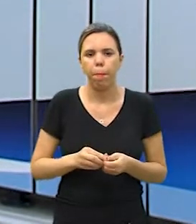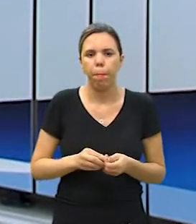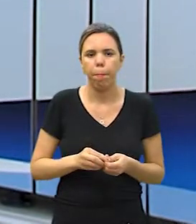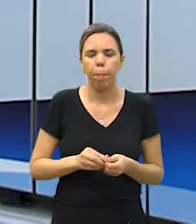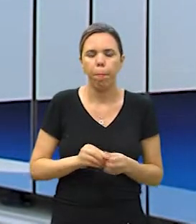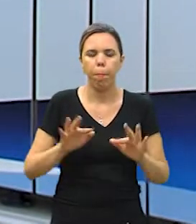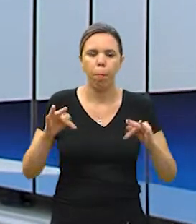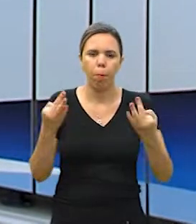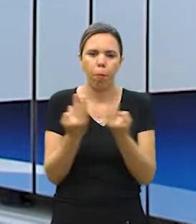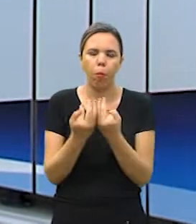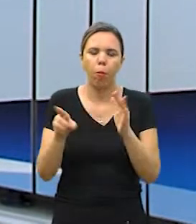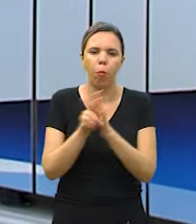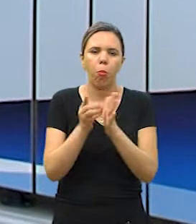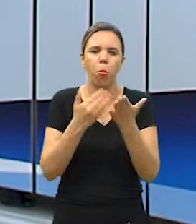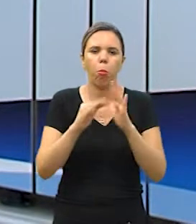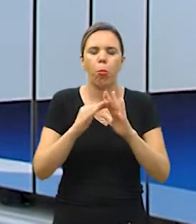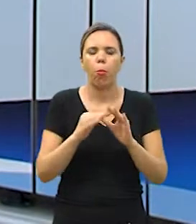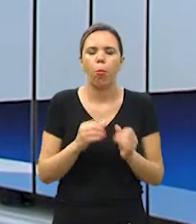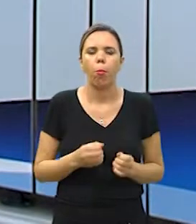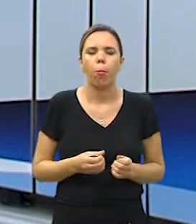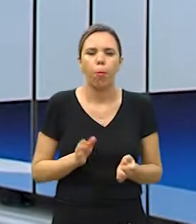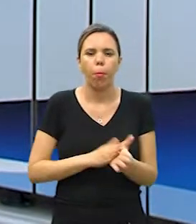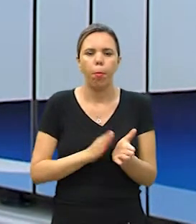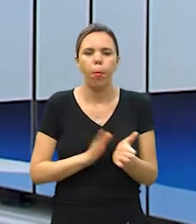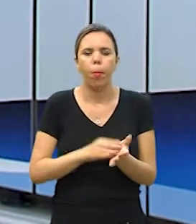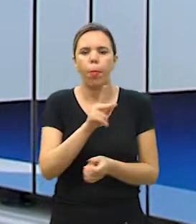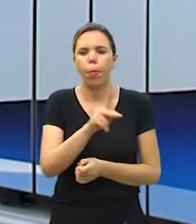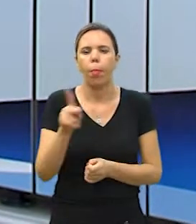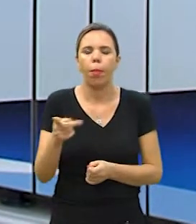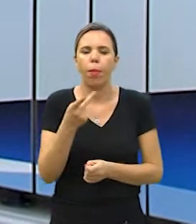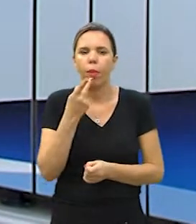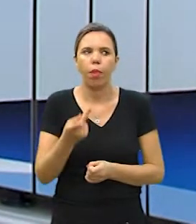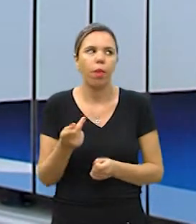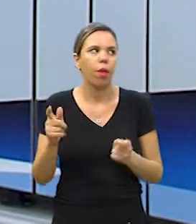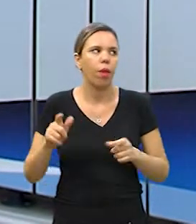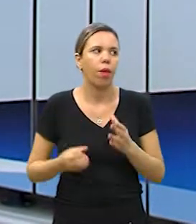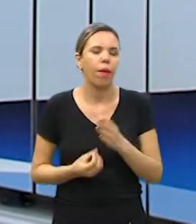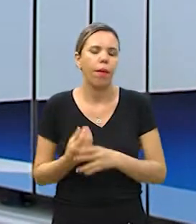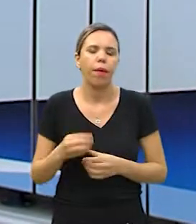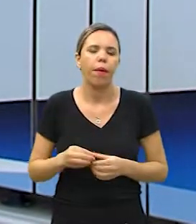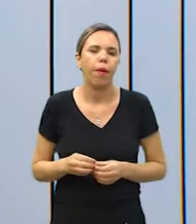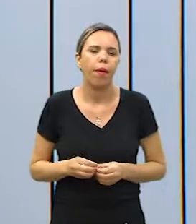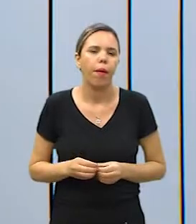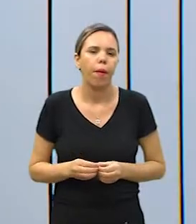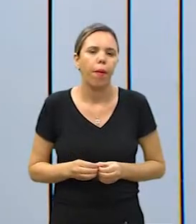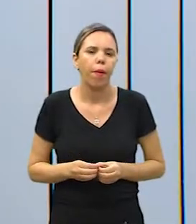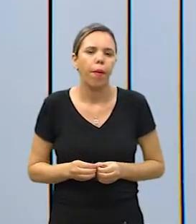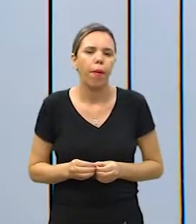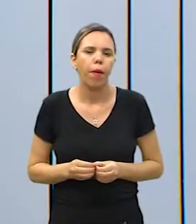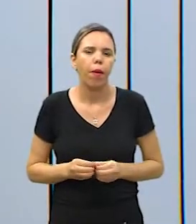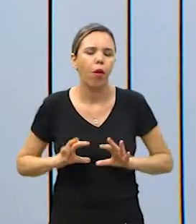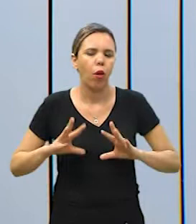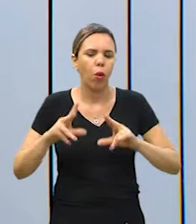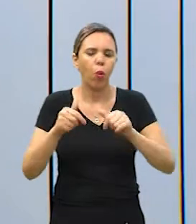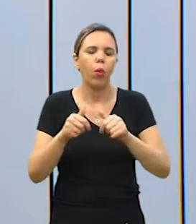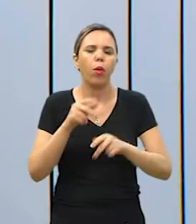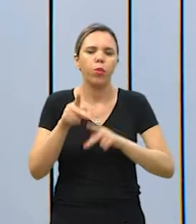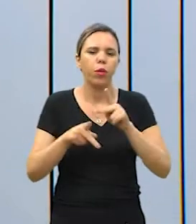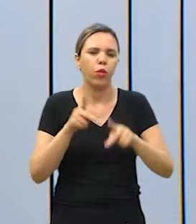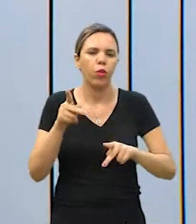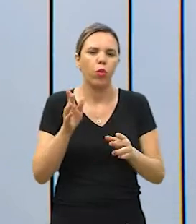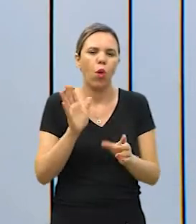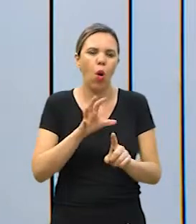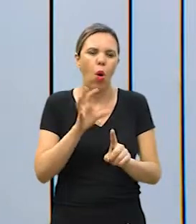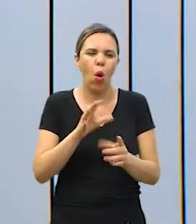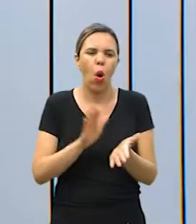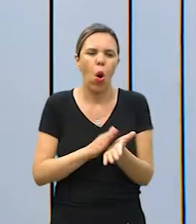de pais, vem de dono da escola, vem aquela cobrança do professor, da onde que vem? Na verdade, vem de todos os lados,